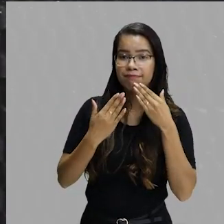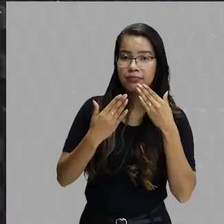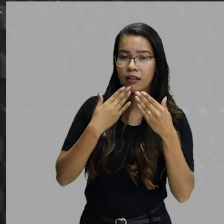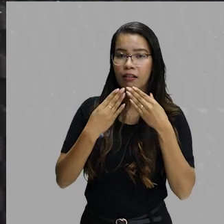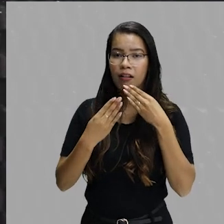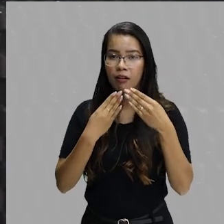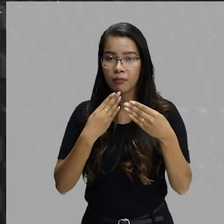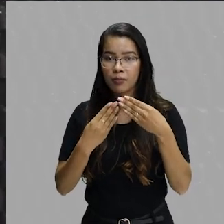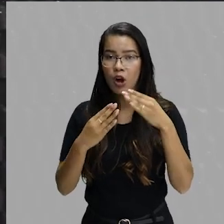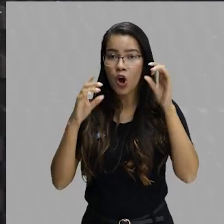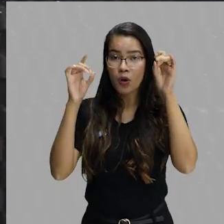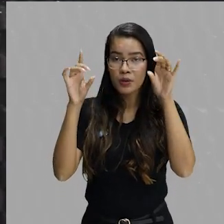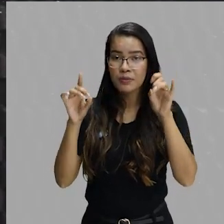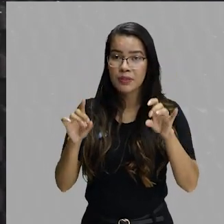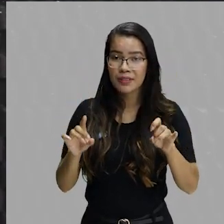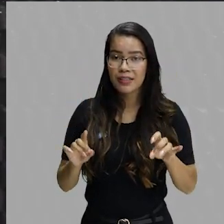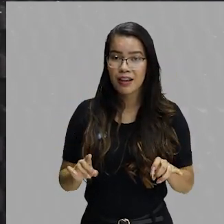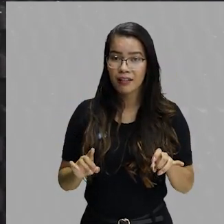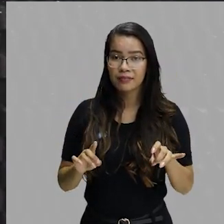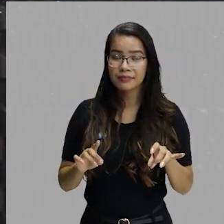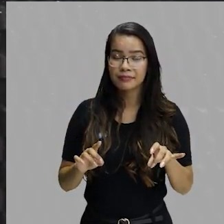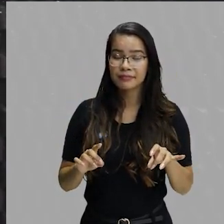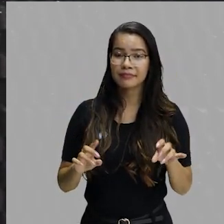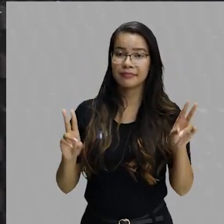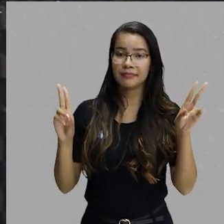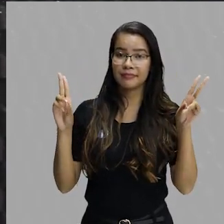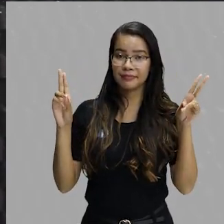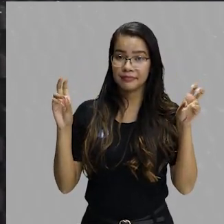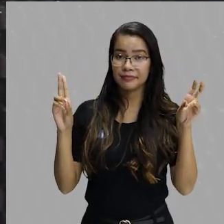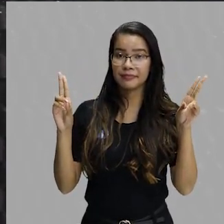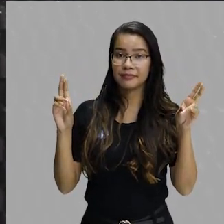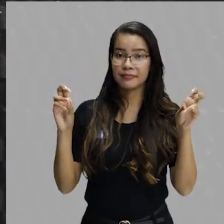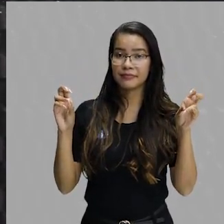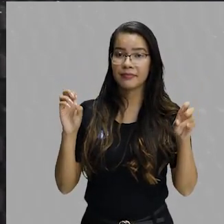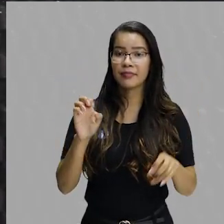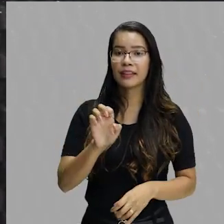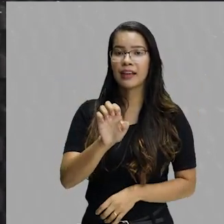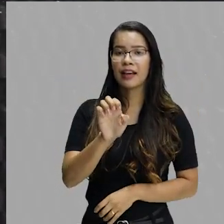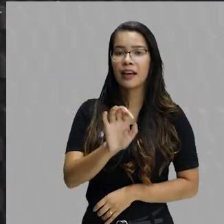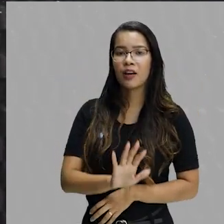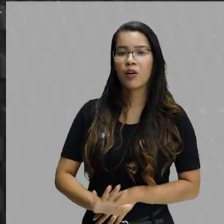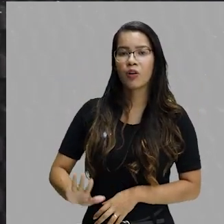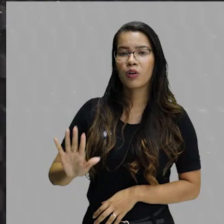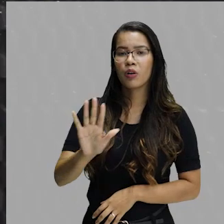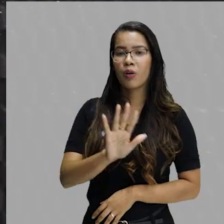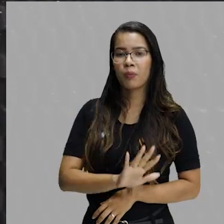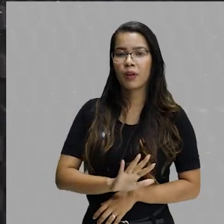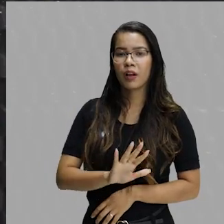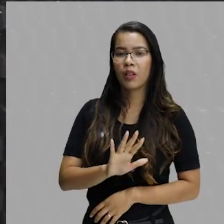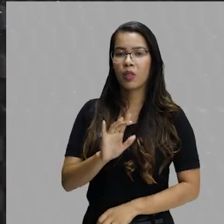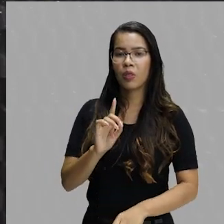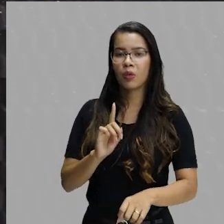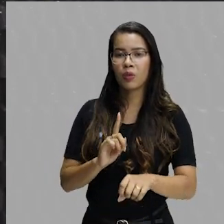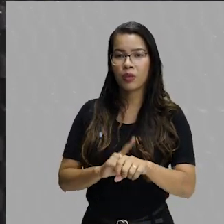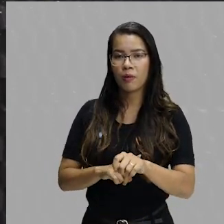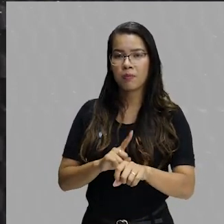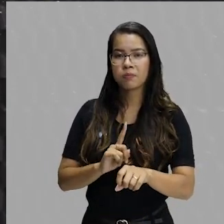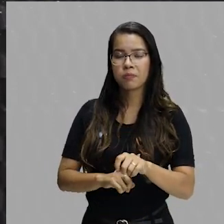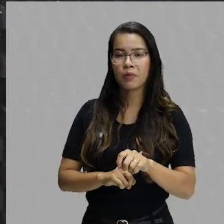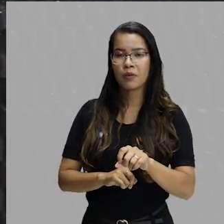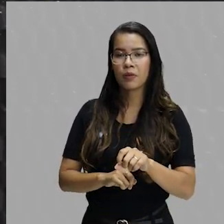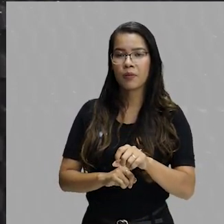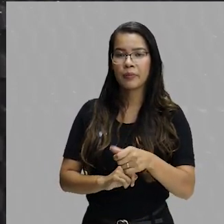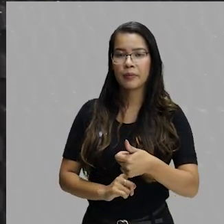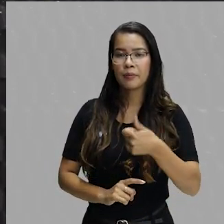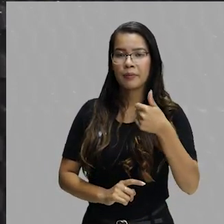um dos principais temas dessa Europa do período entre guerras, ou seja, um dos